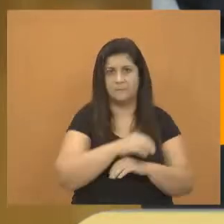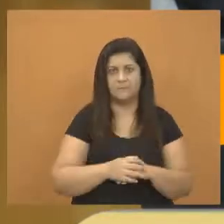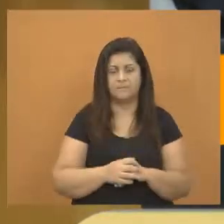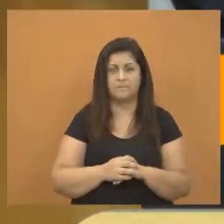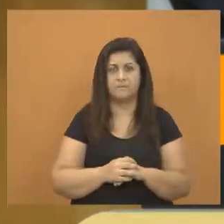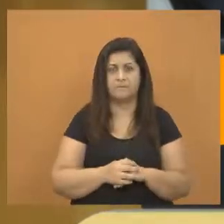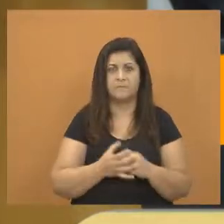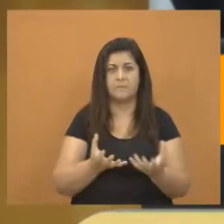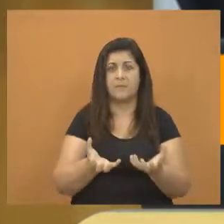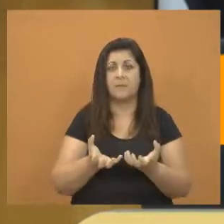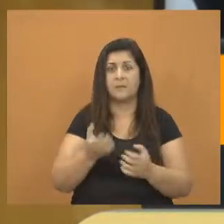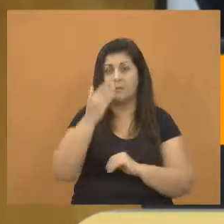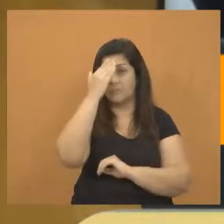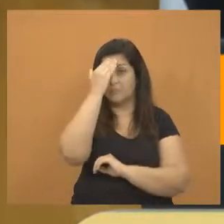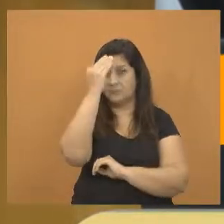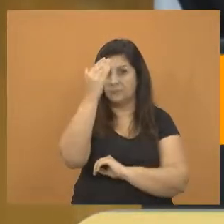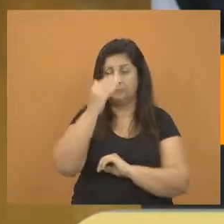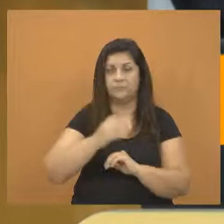Queremos agradecer